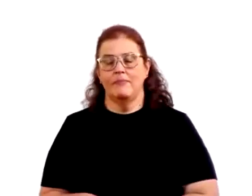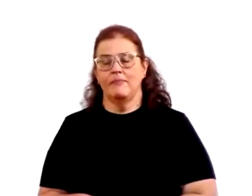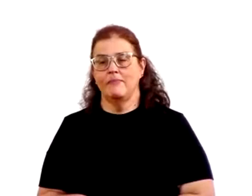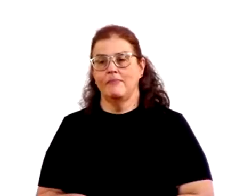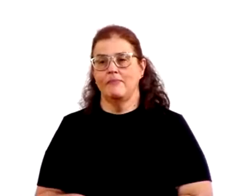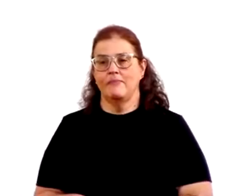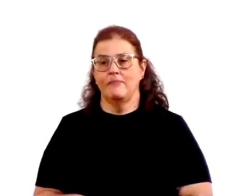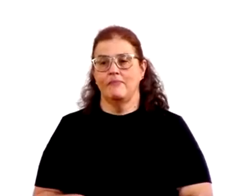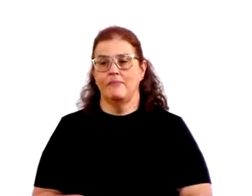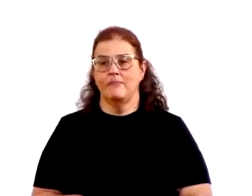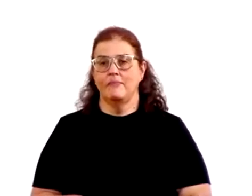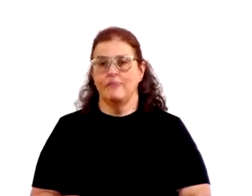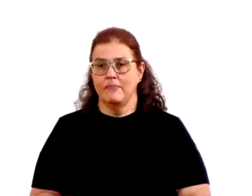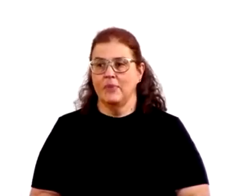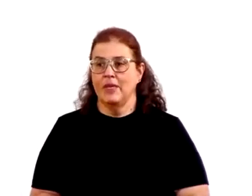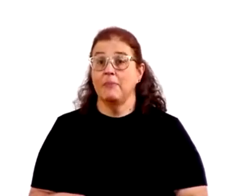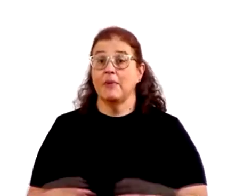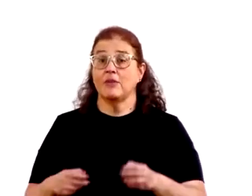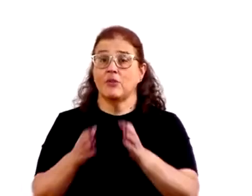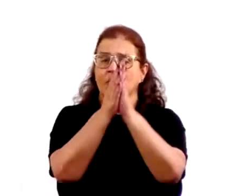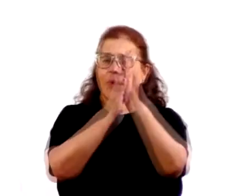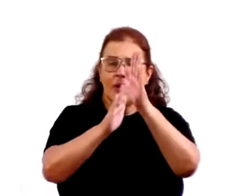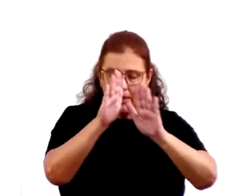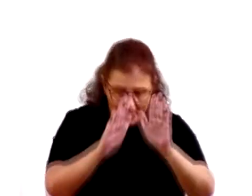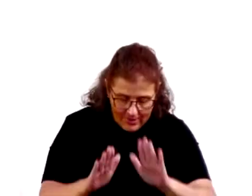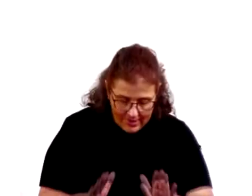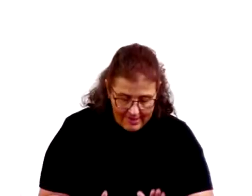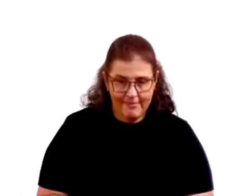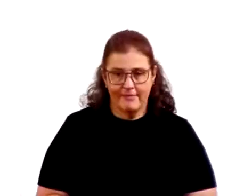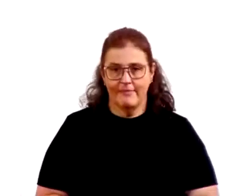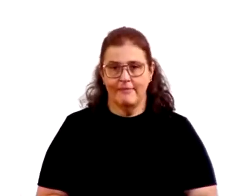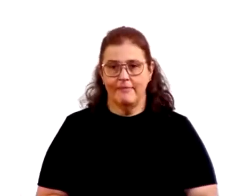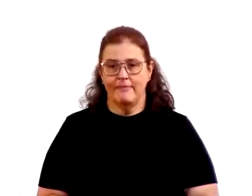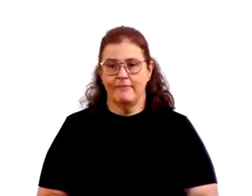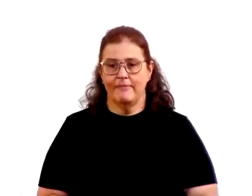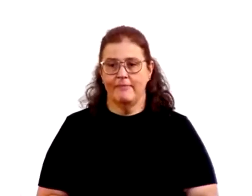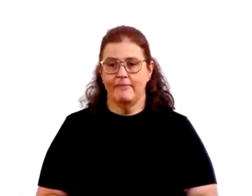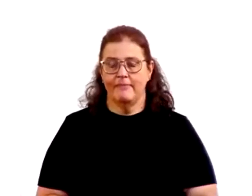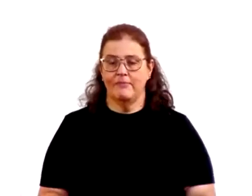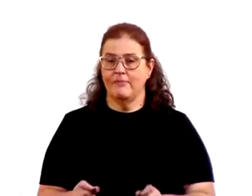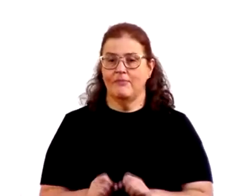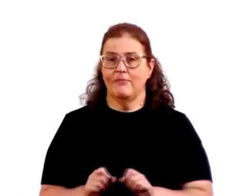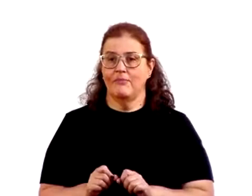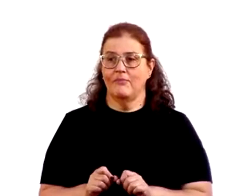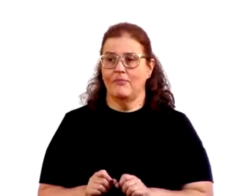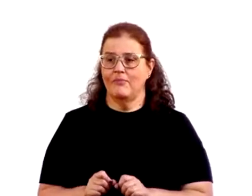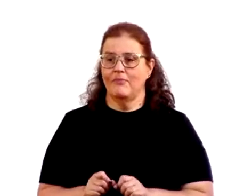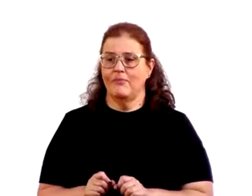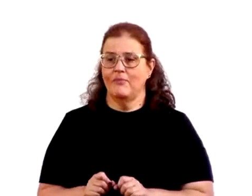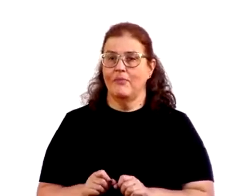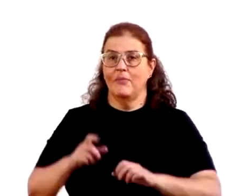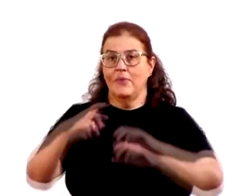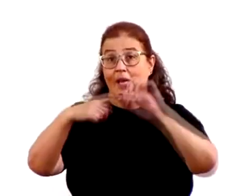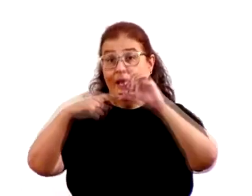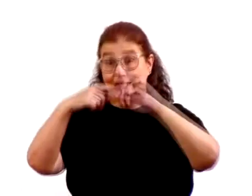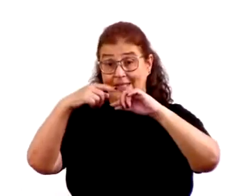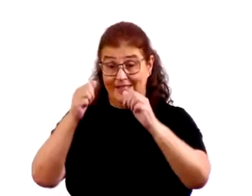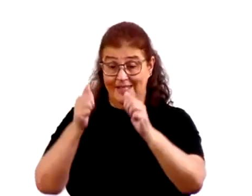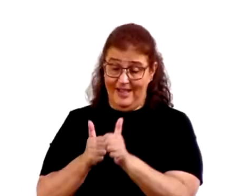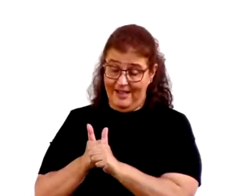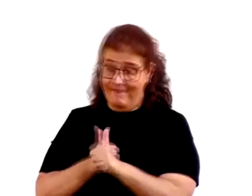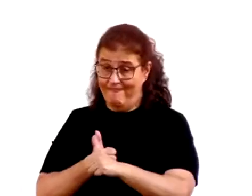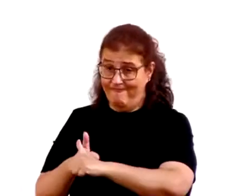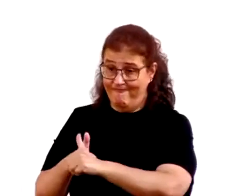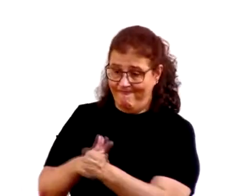cabeça ao rei. Eles não poderiam fazer outra coisa, porque a estrela guiava ao